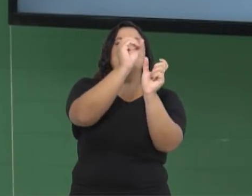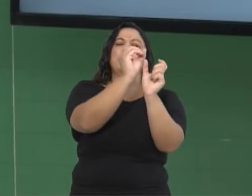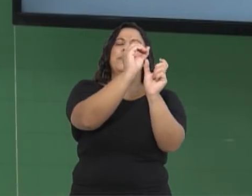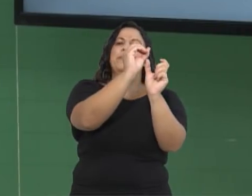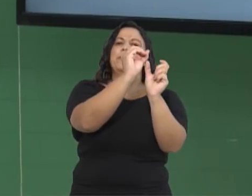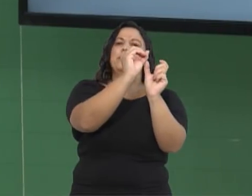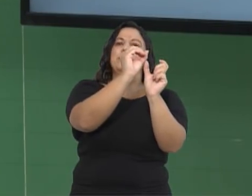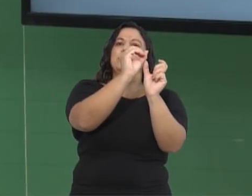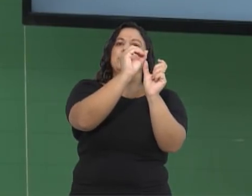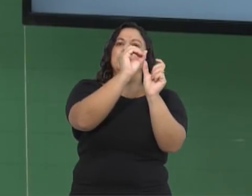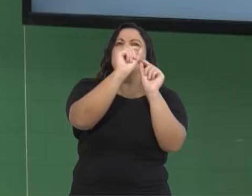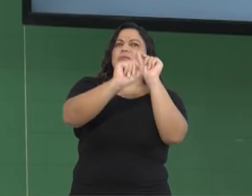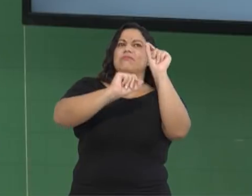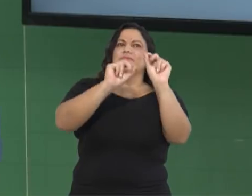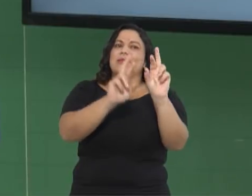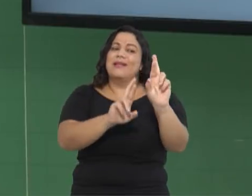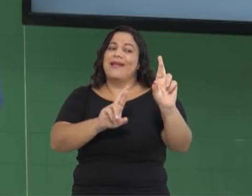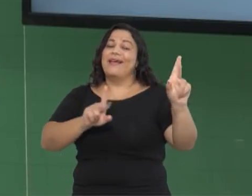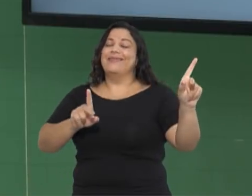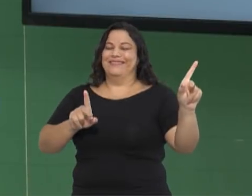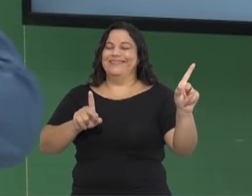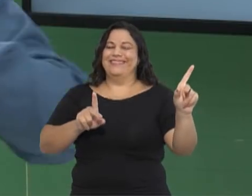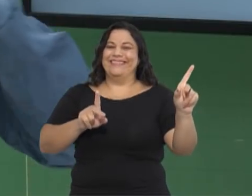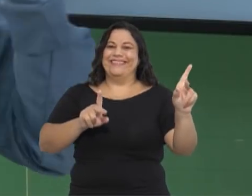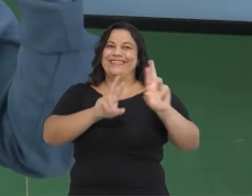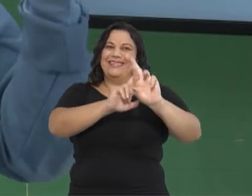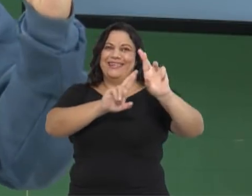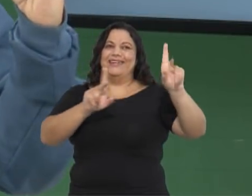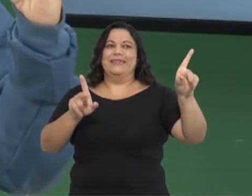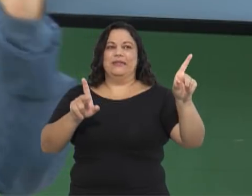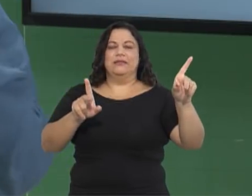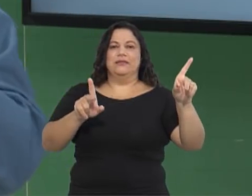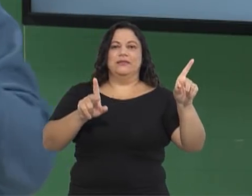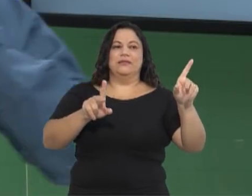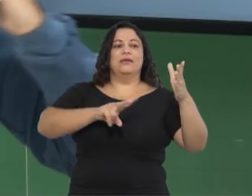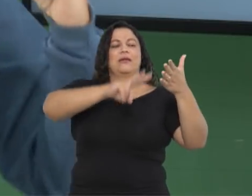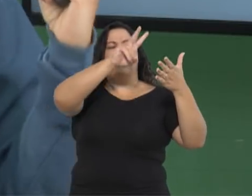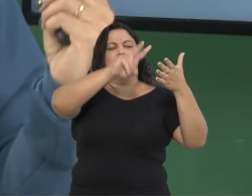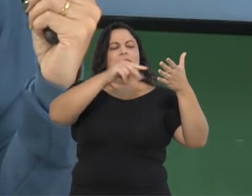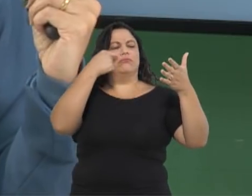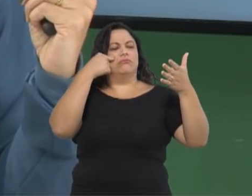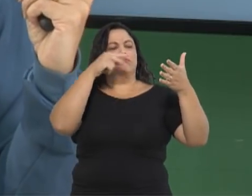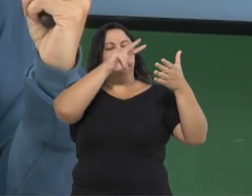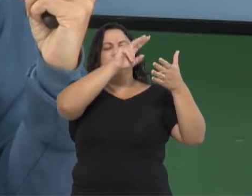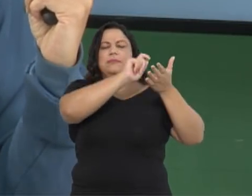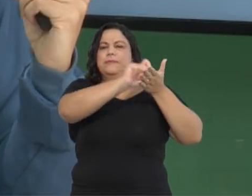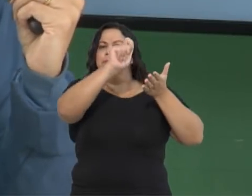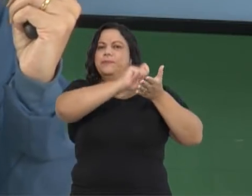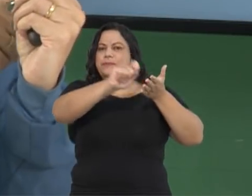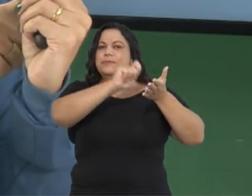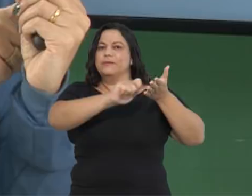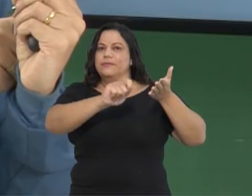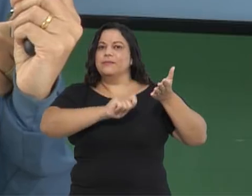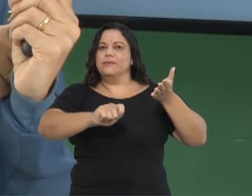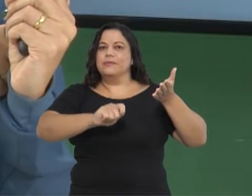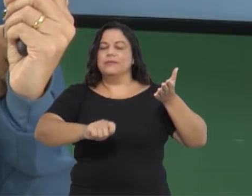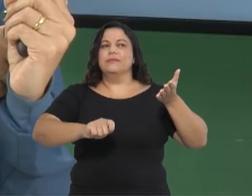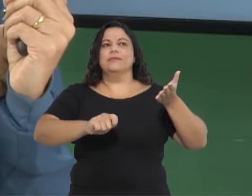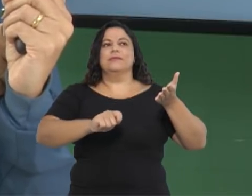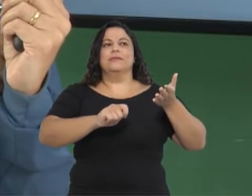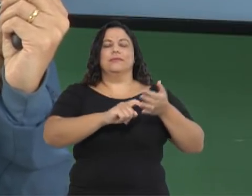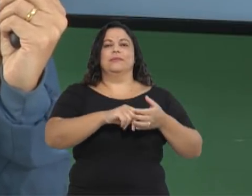é o que me faz diferenciar tanto na hora de eu ler como na hora de eu escrever dos